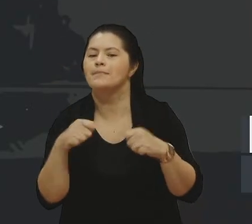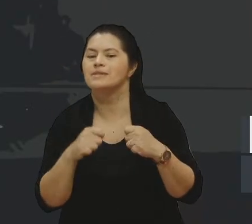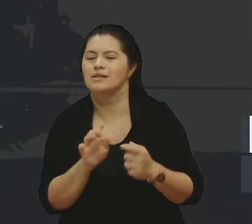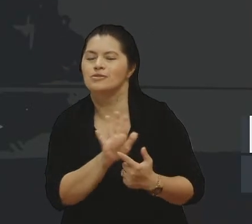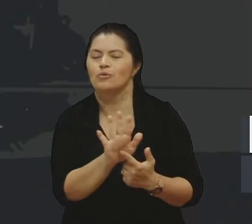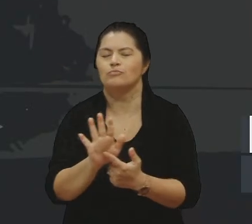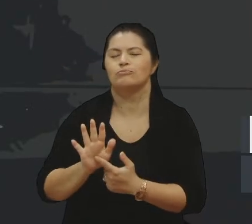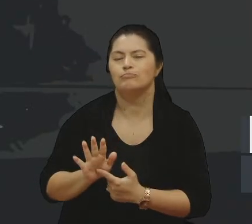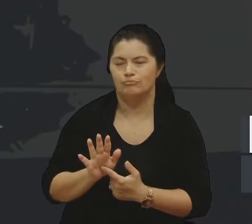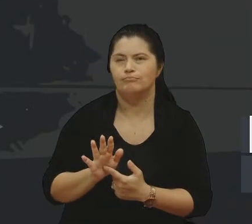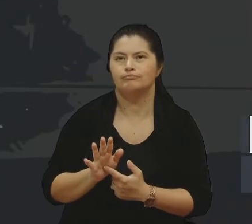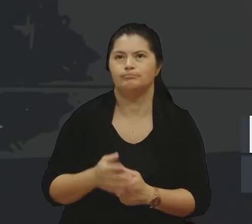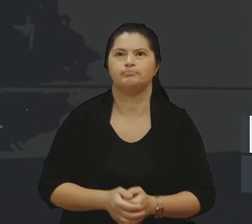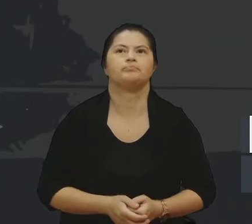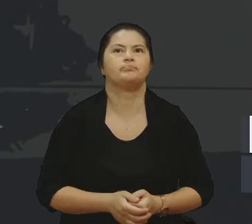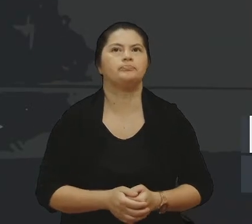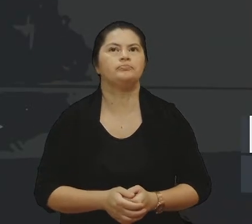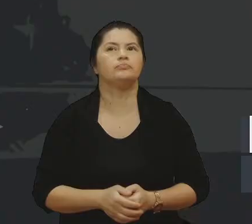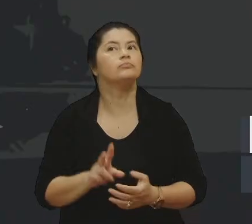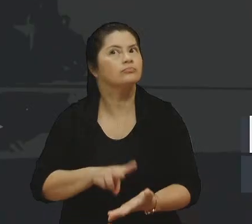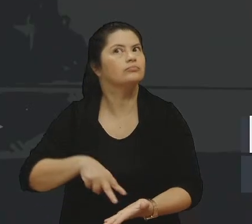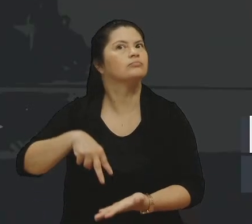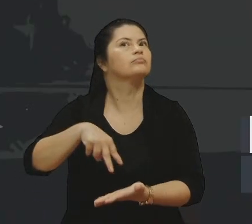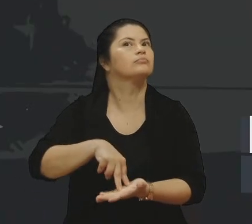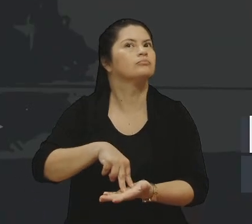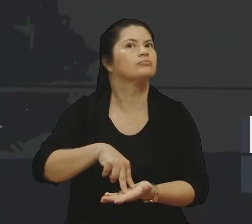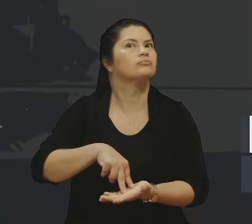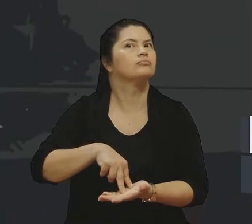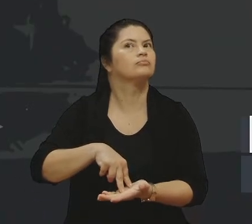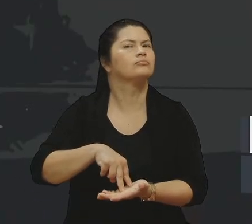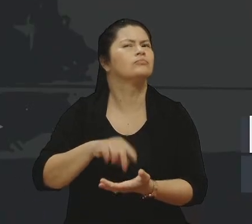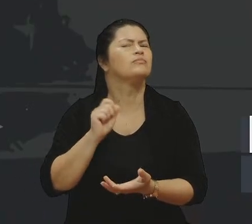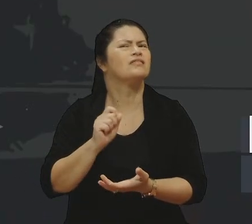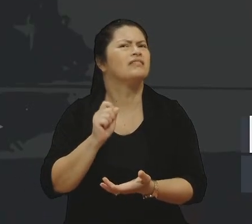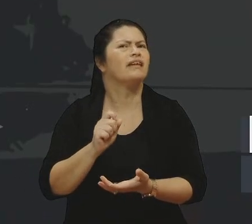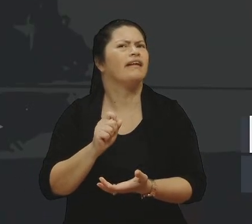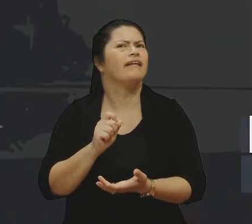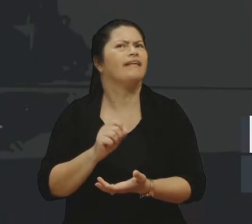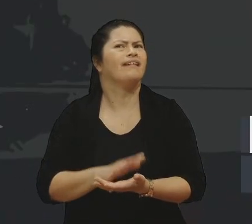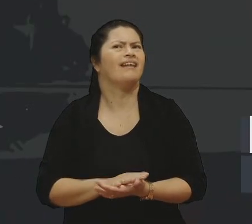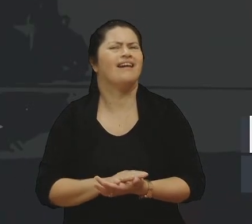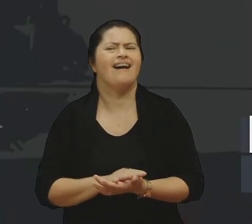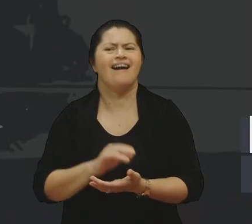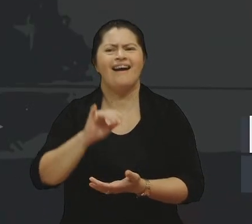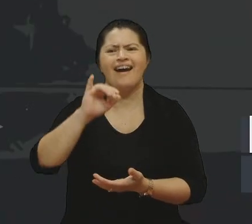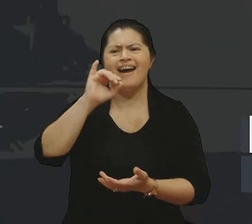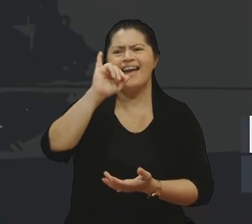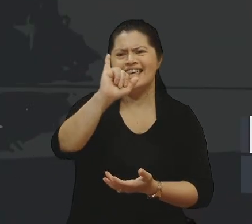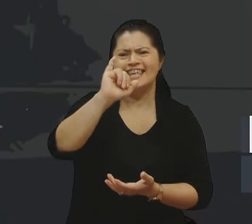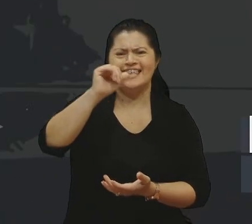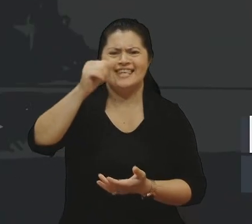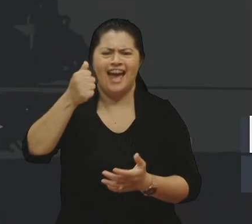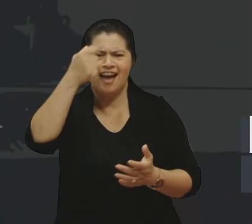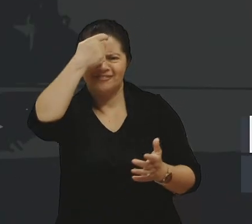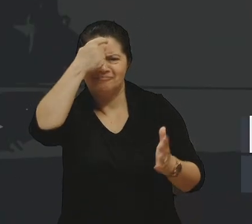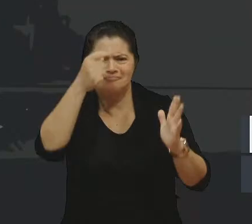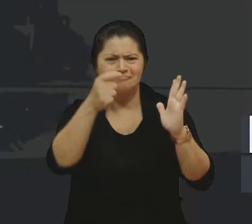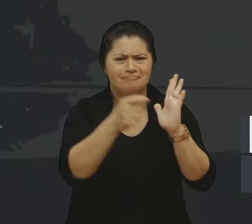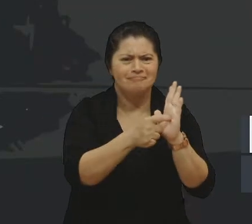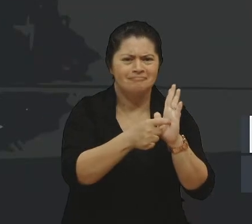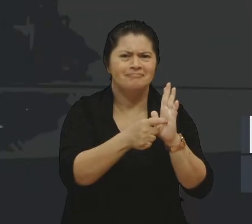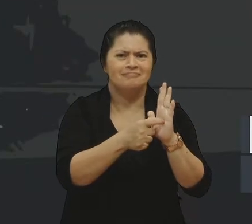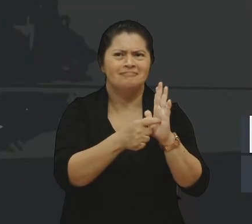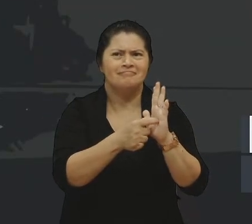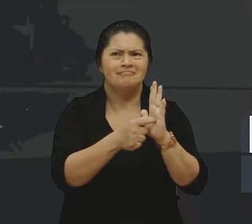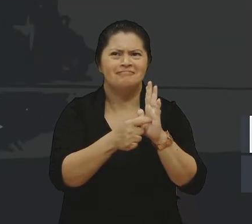Mas eu também gosto de me apresentar como esse cara aí. Ó. A IA não acertou 100%, porque eu comecei pela primeira imagem, que é do pedreiro aqui no